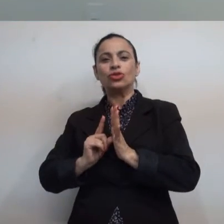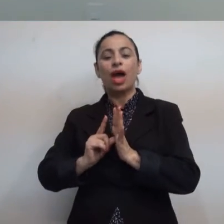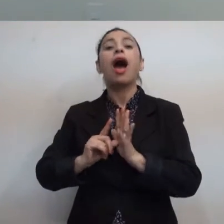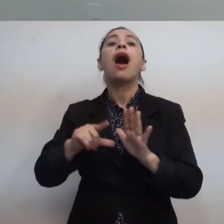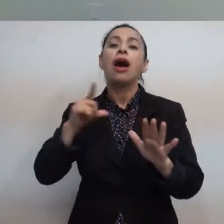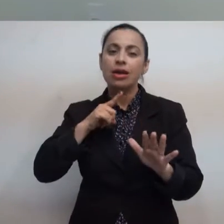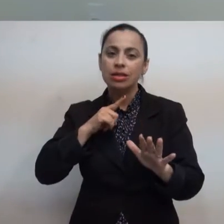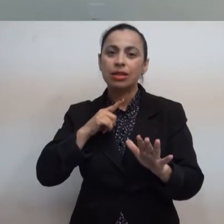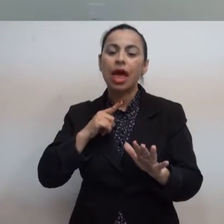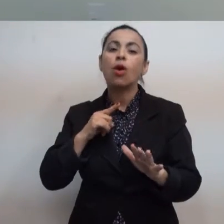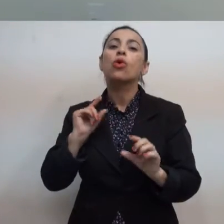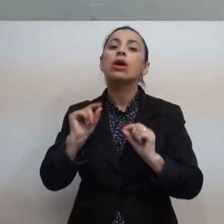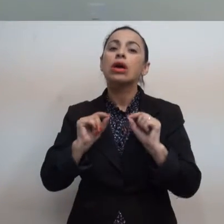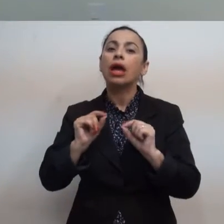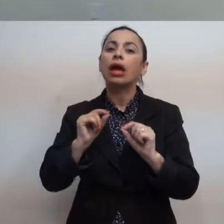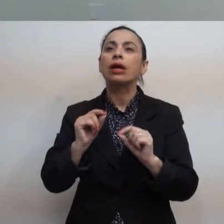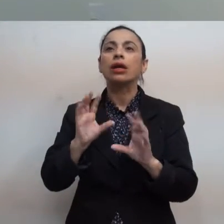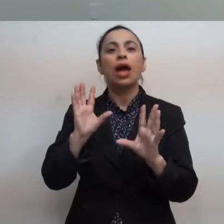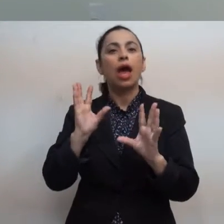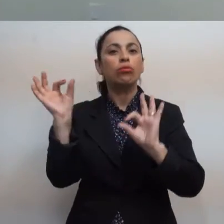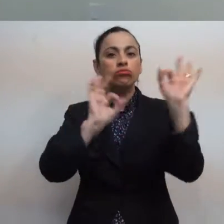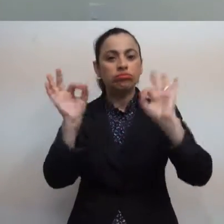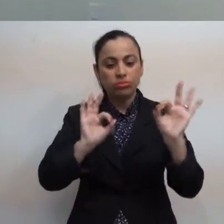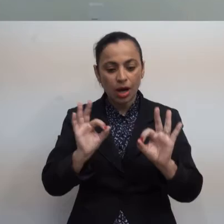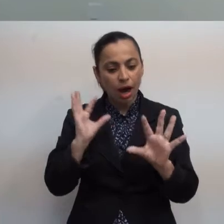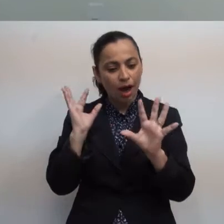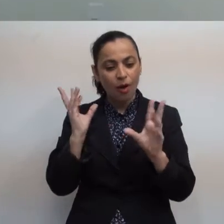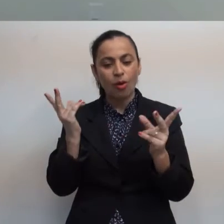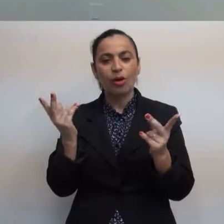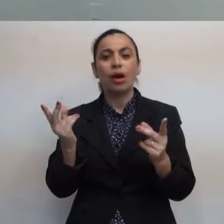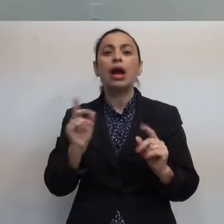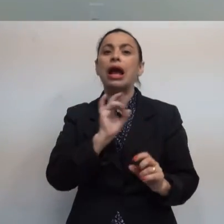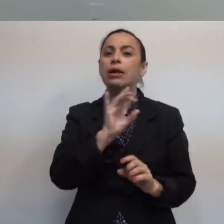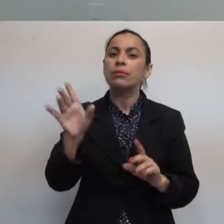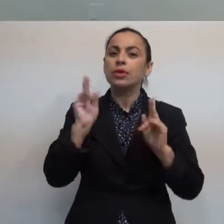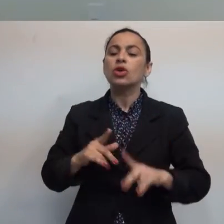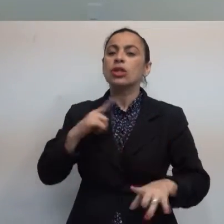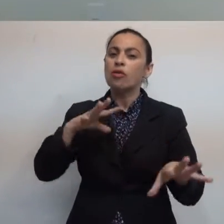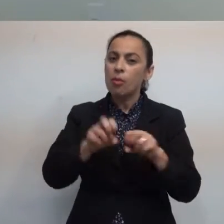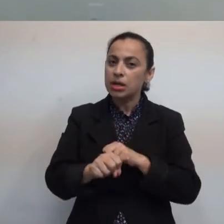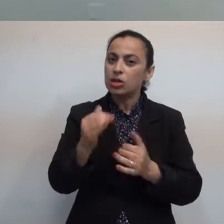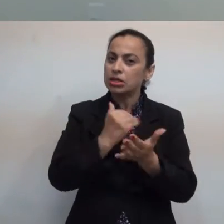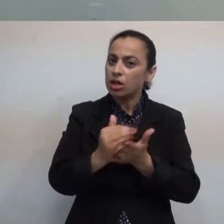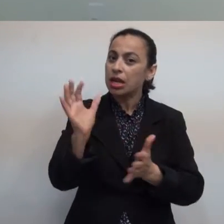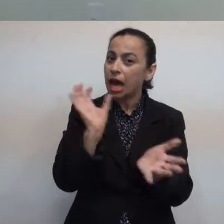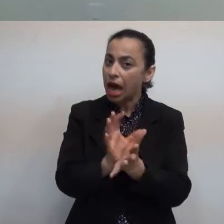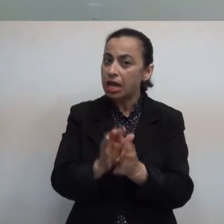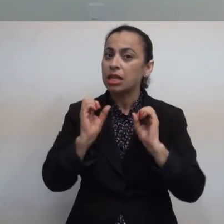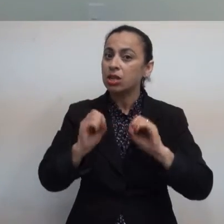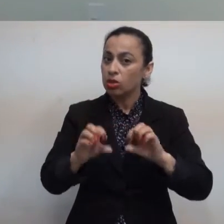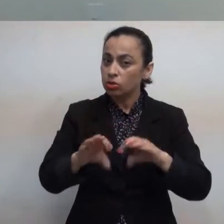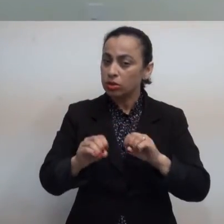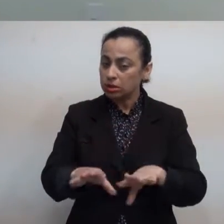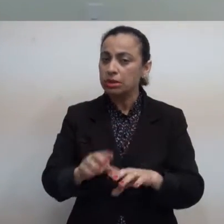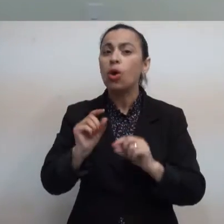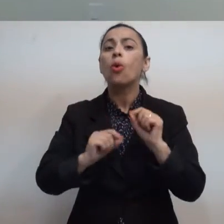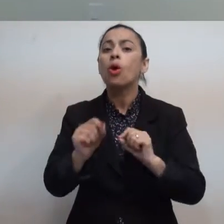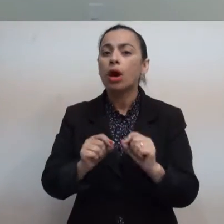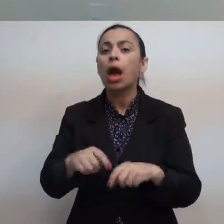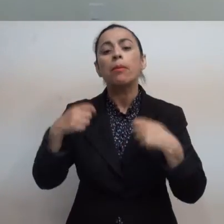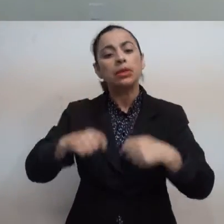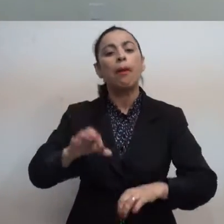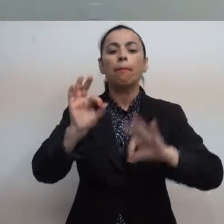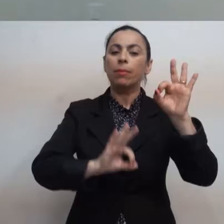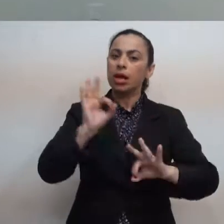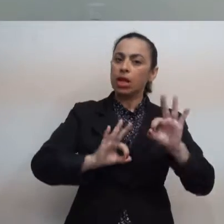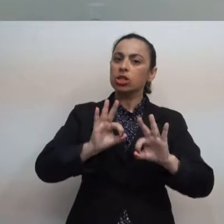planejar. Então, aí entra uma conta básica para todo mundo que fez alguma formação inicial na área da